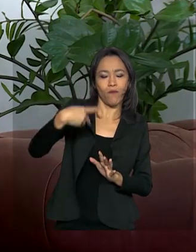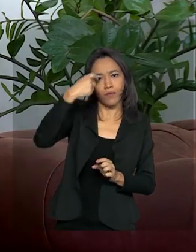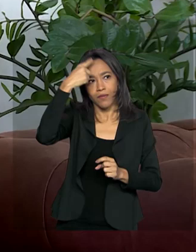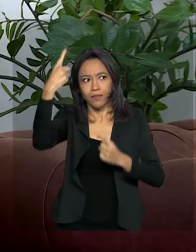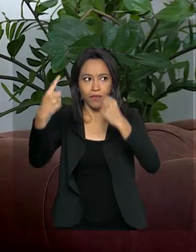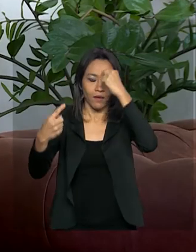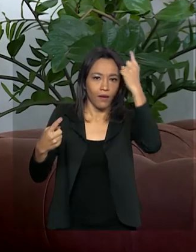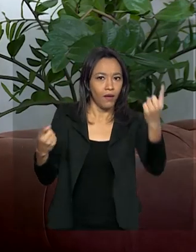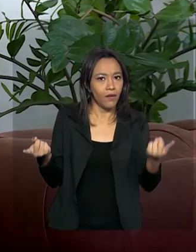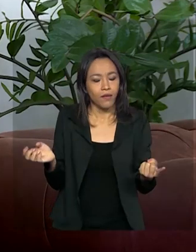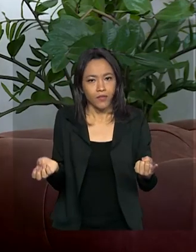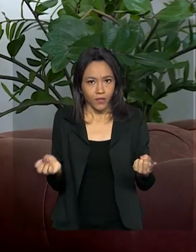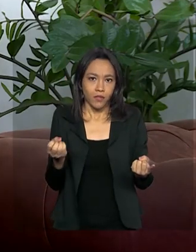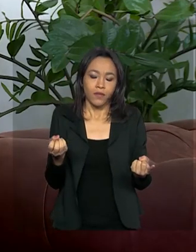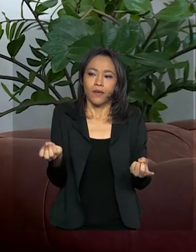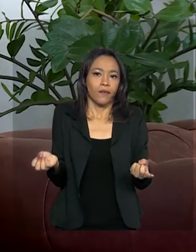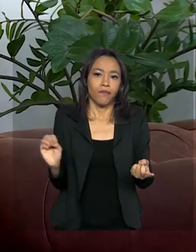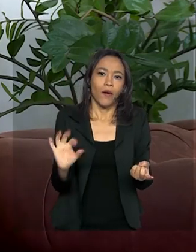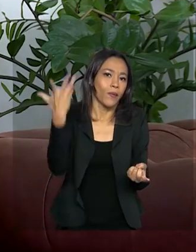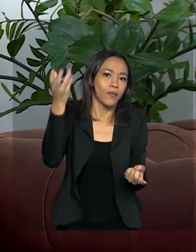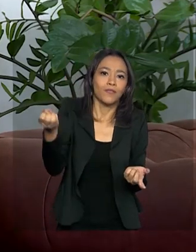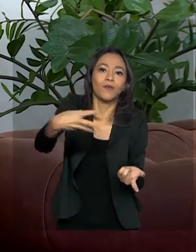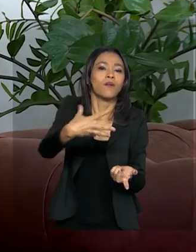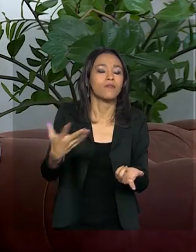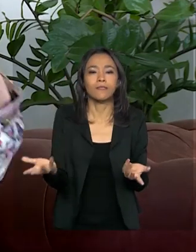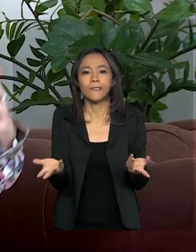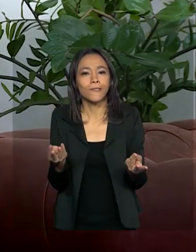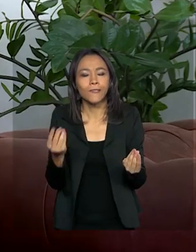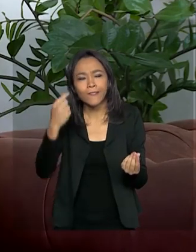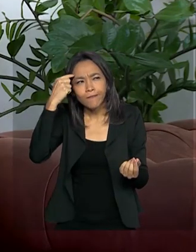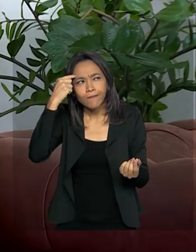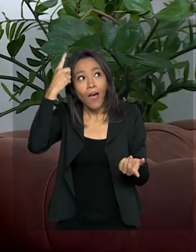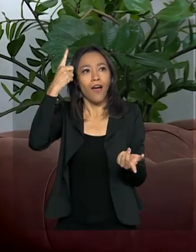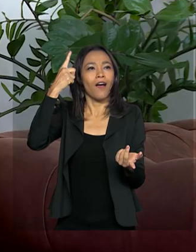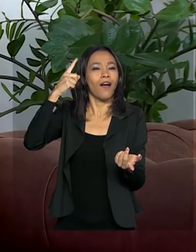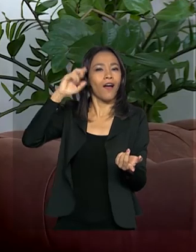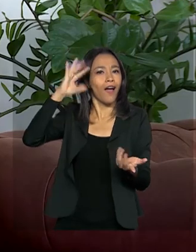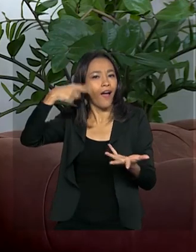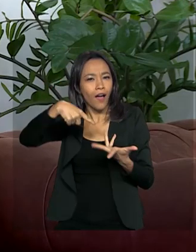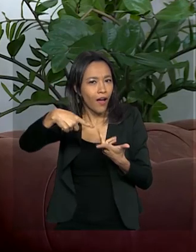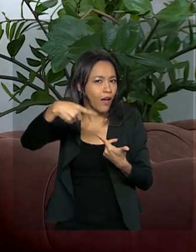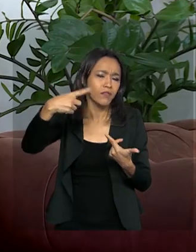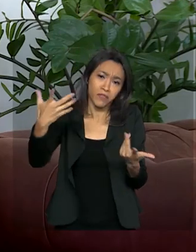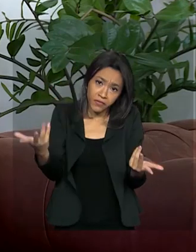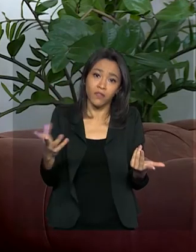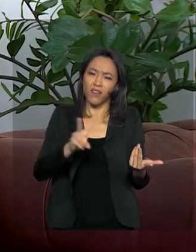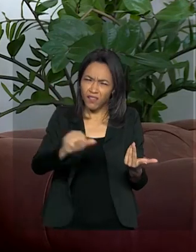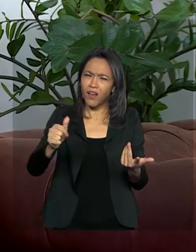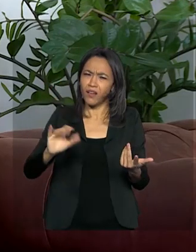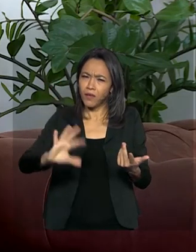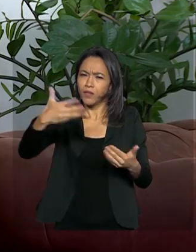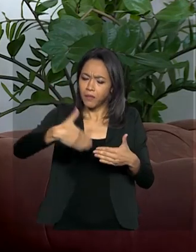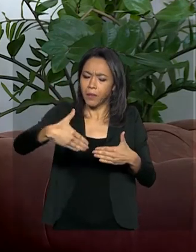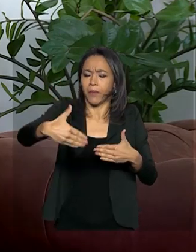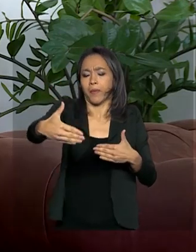ideias acontecem novos inventos enfim então eu acho que nós vamos ter muitas